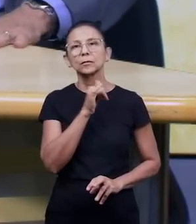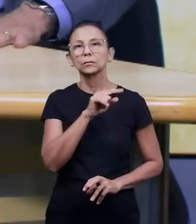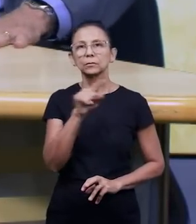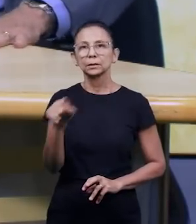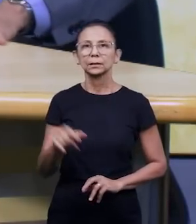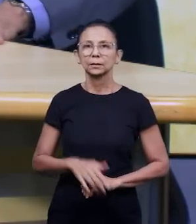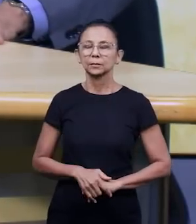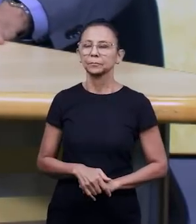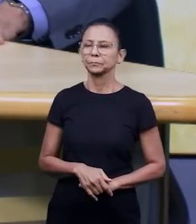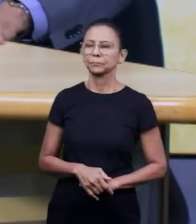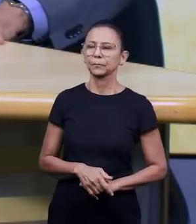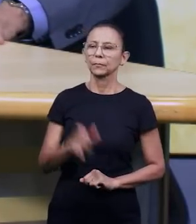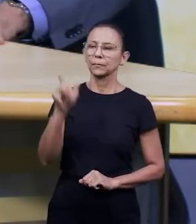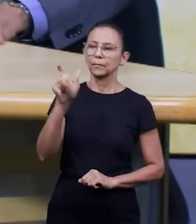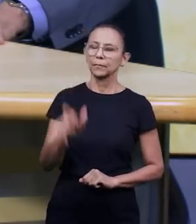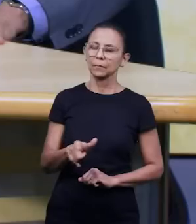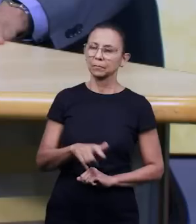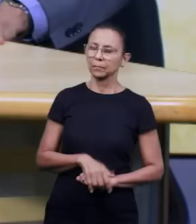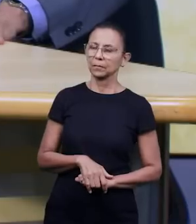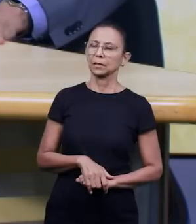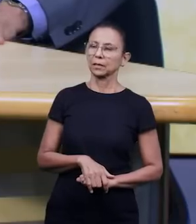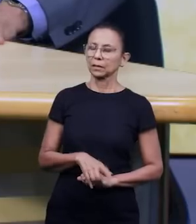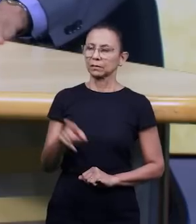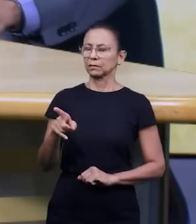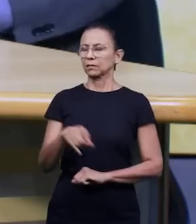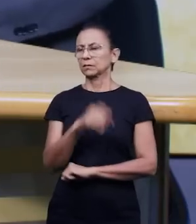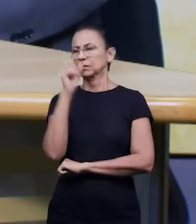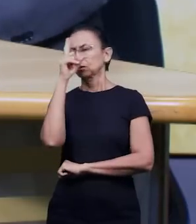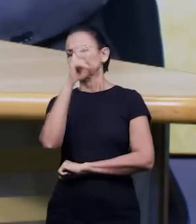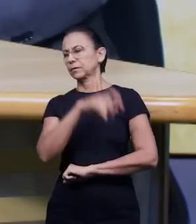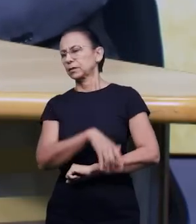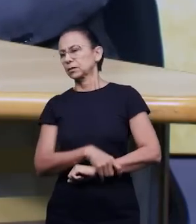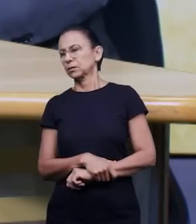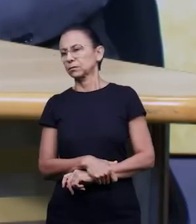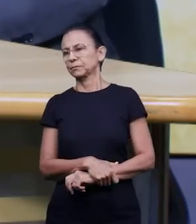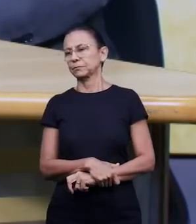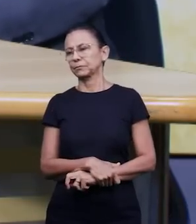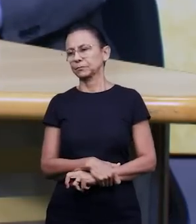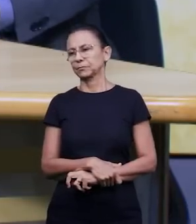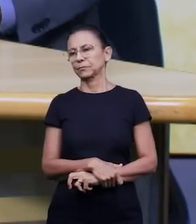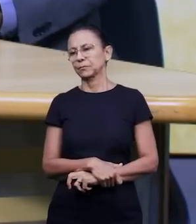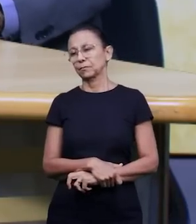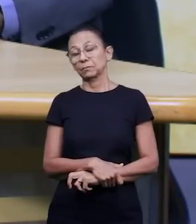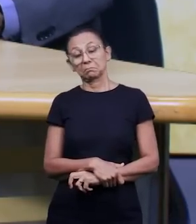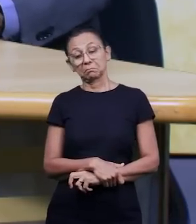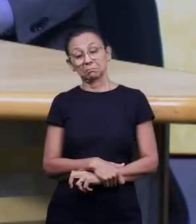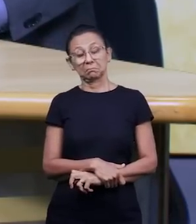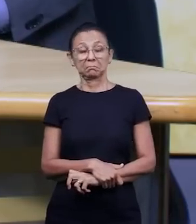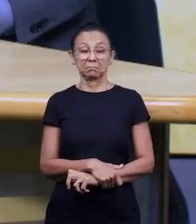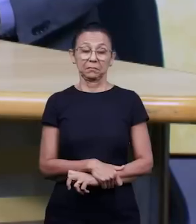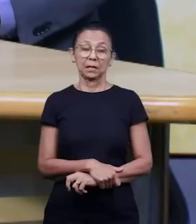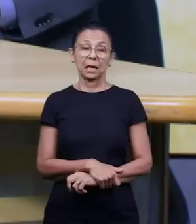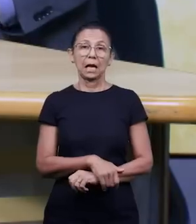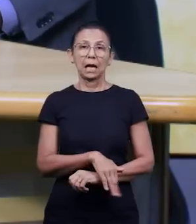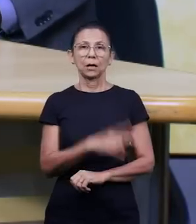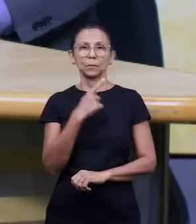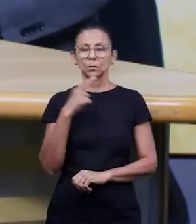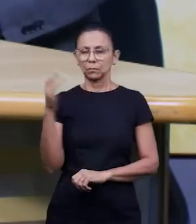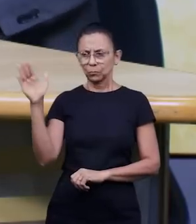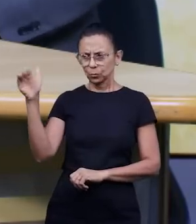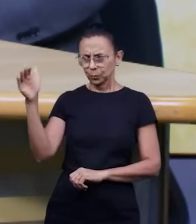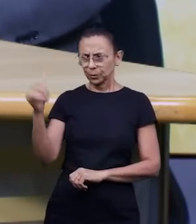doente sente. E que ele ao buscar ajuda, ele narra que sente. Exatamente, ele é a